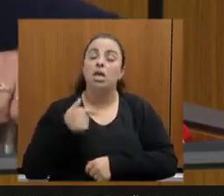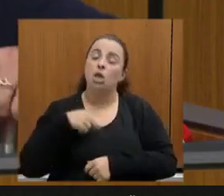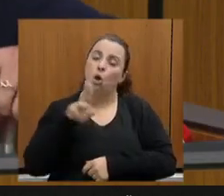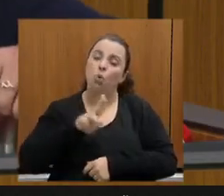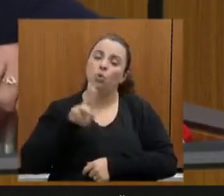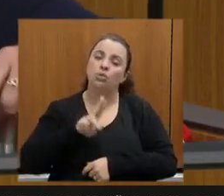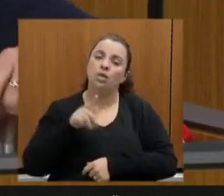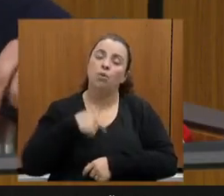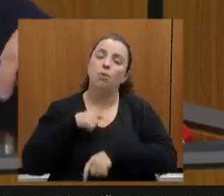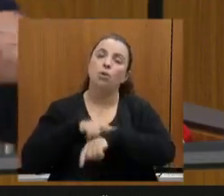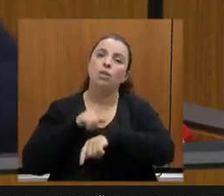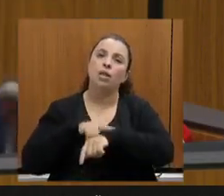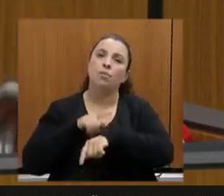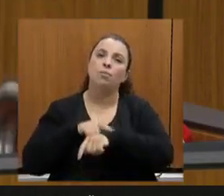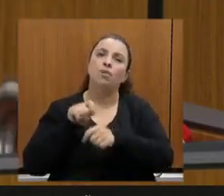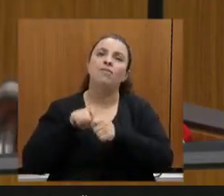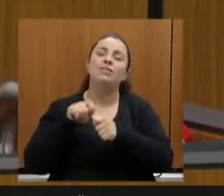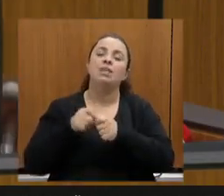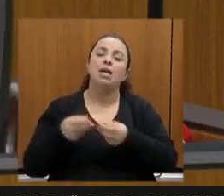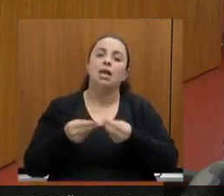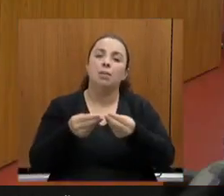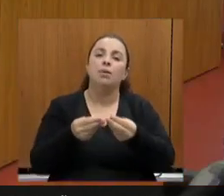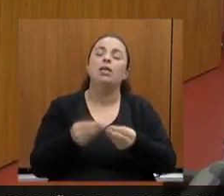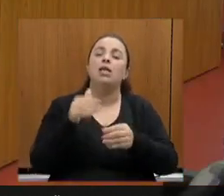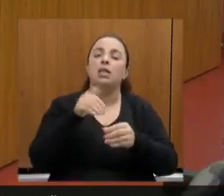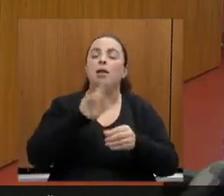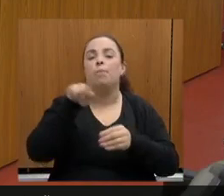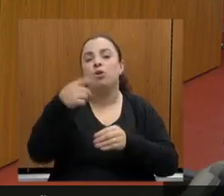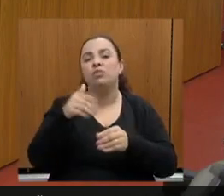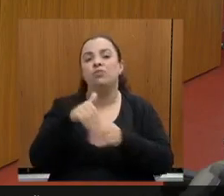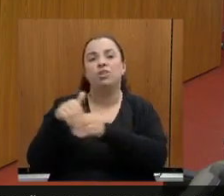da e